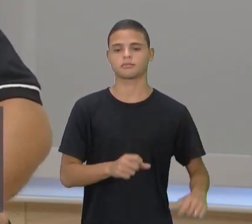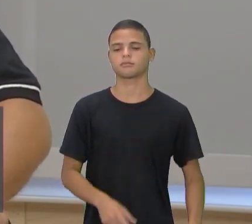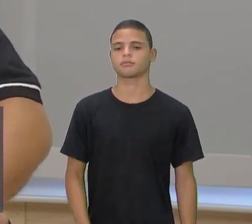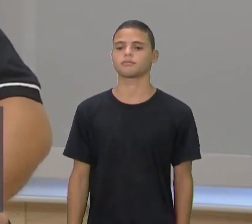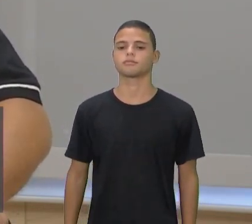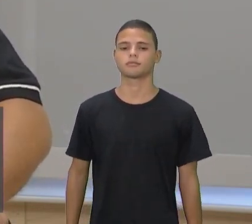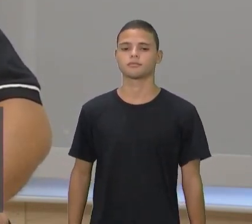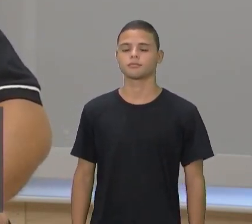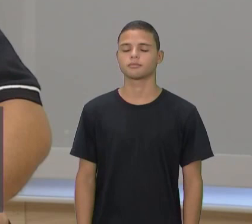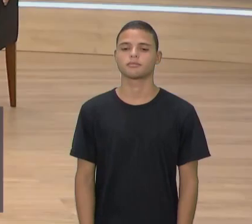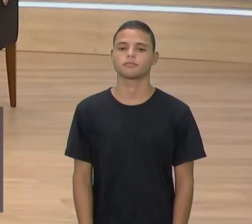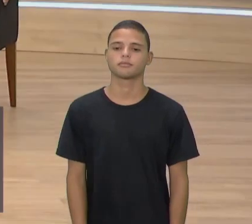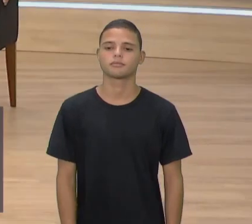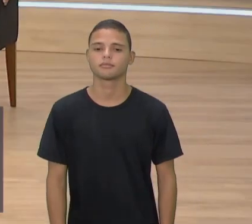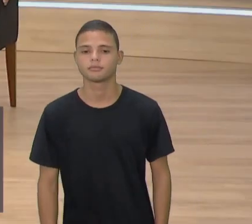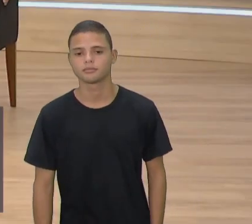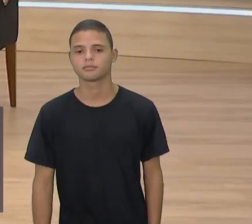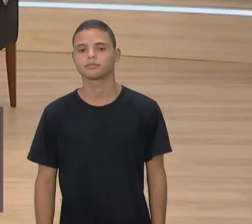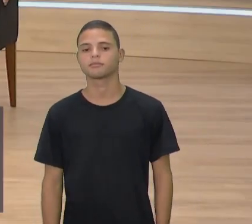né?